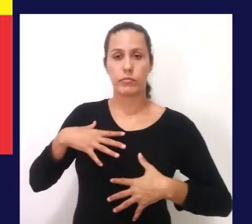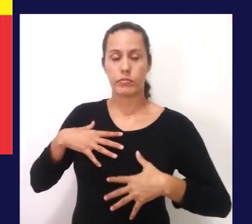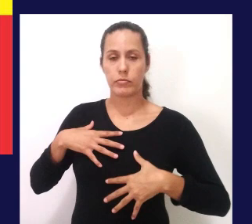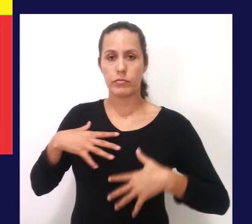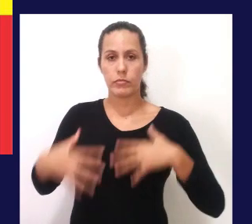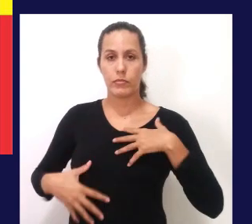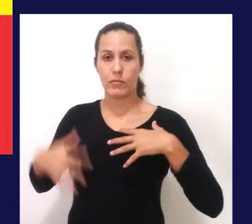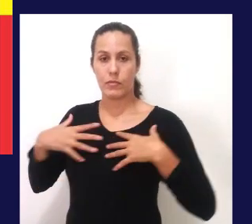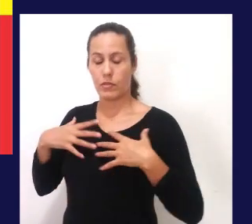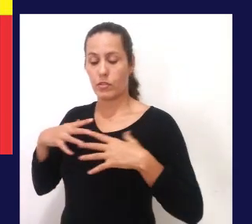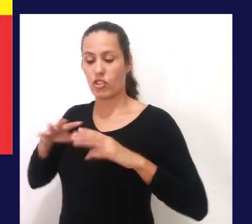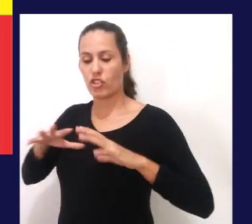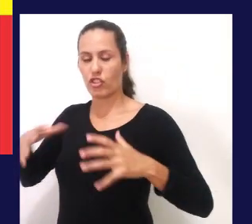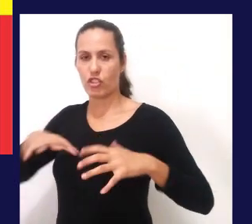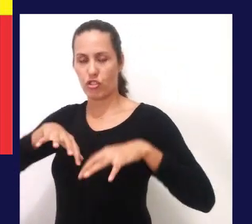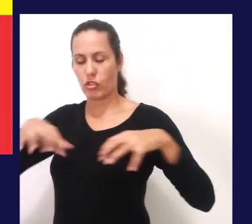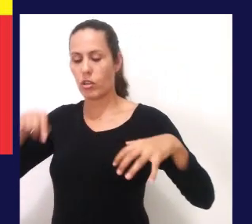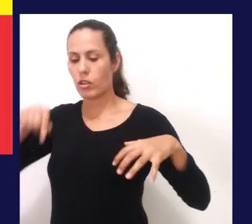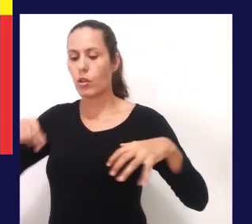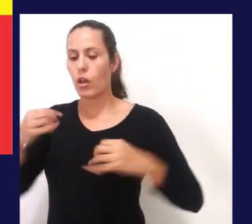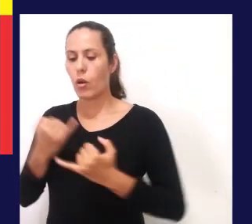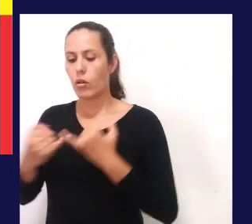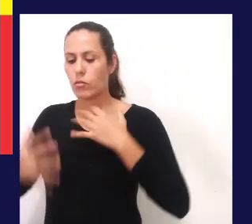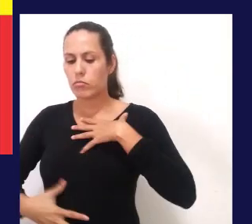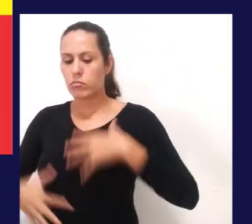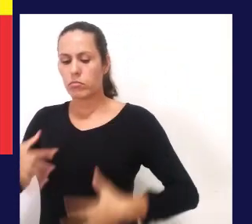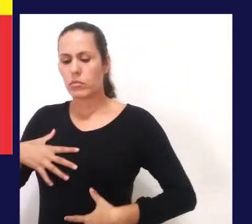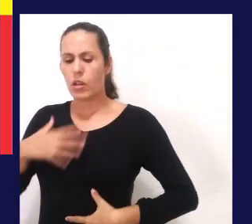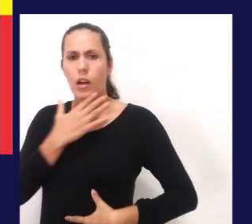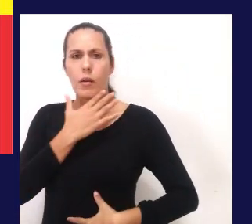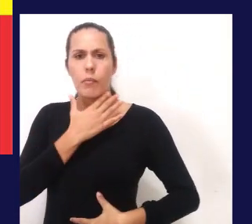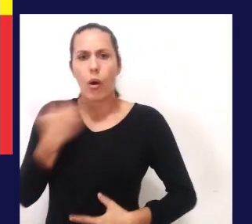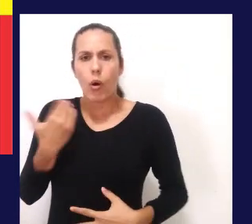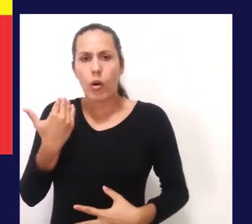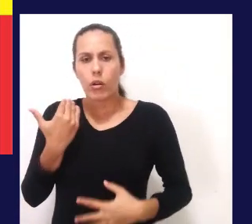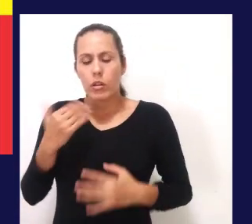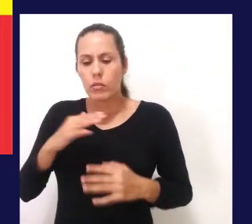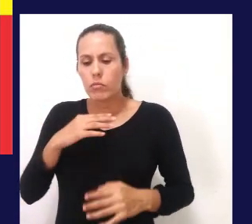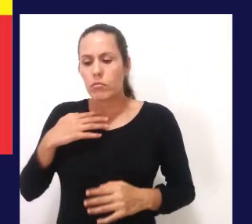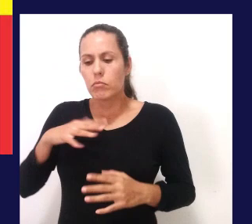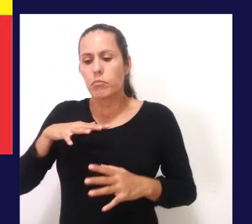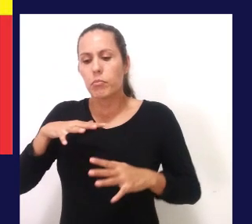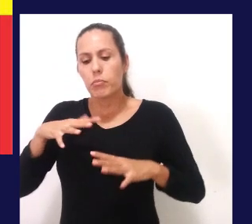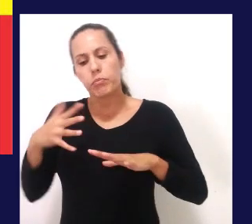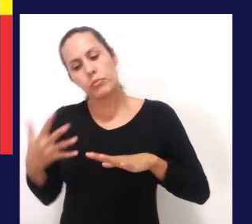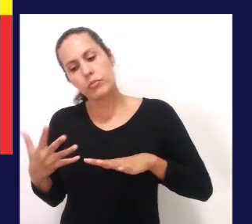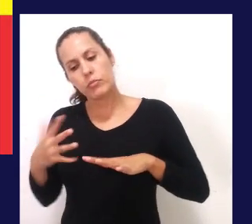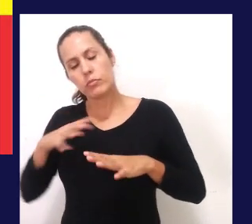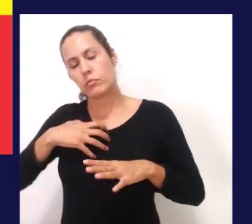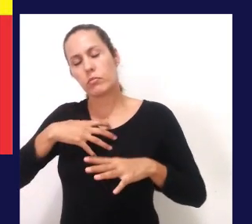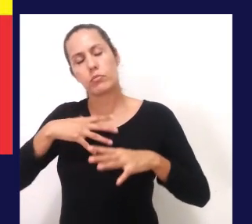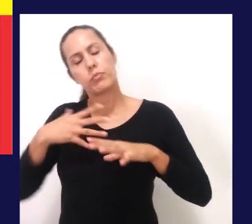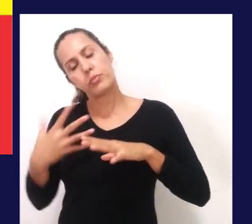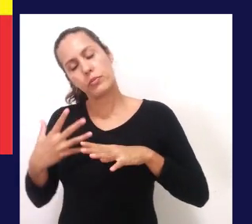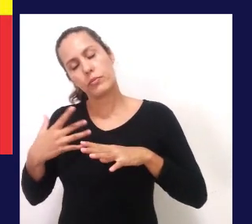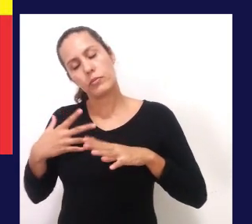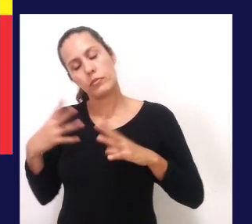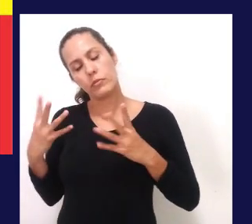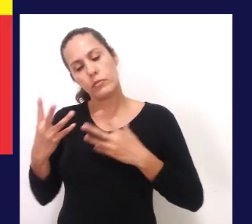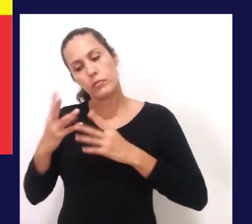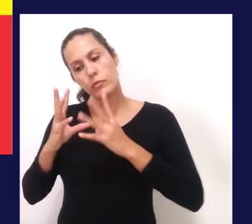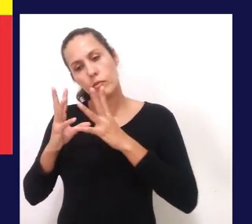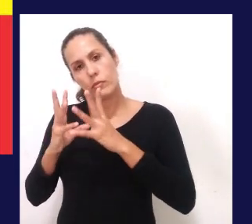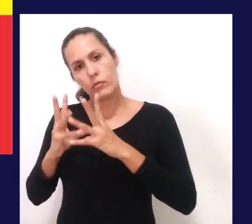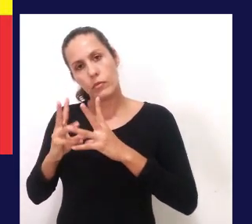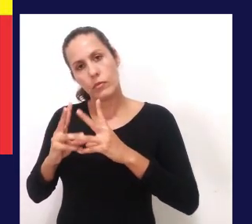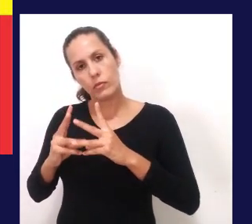externo, o molde externo, na realidade, vai se tratar de um organismo que, quando ele morre, ele cai.